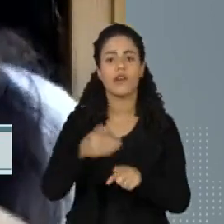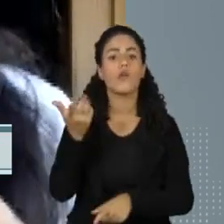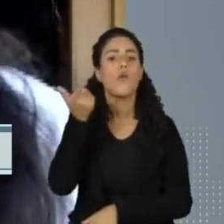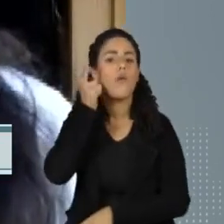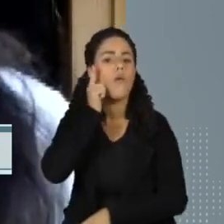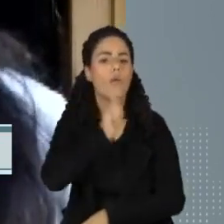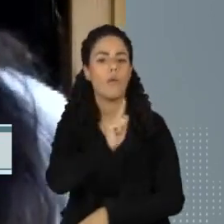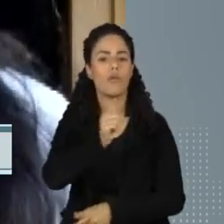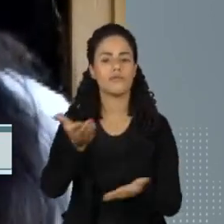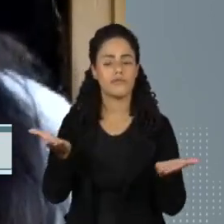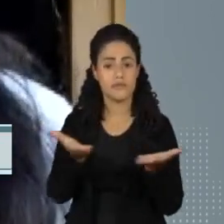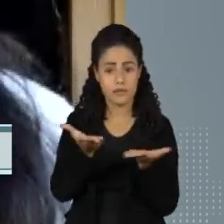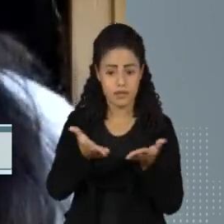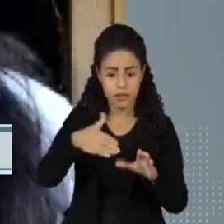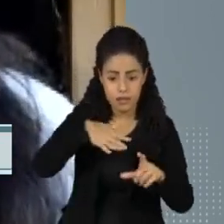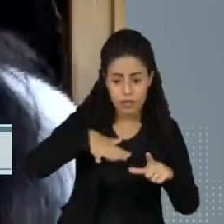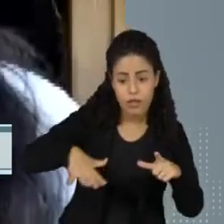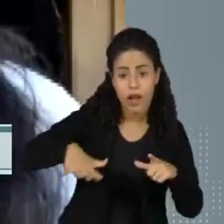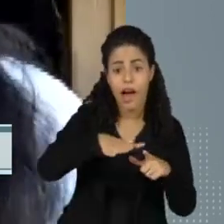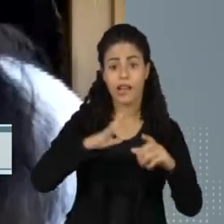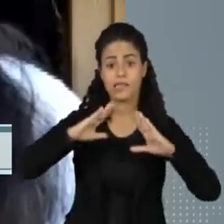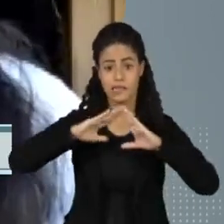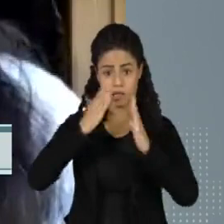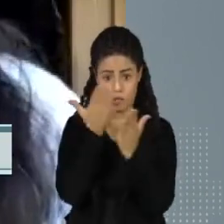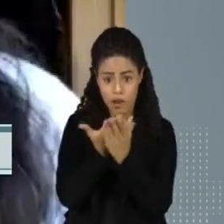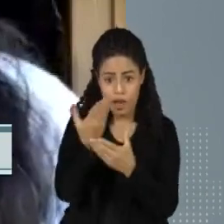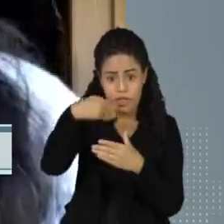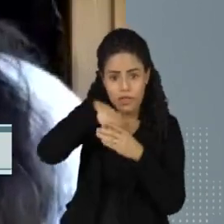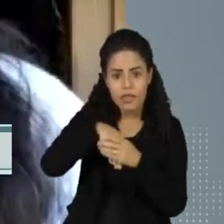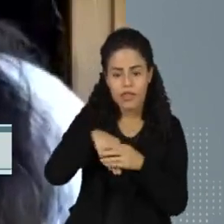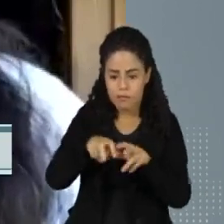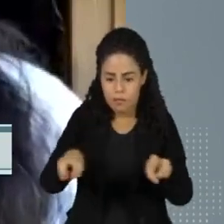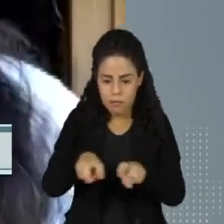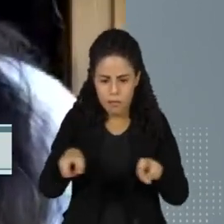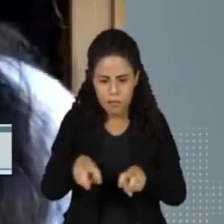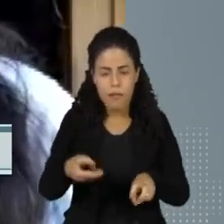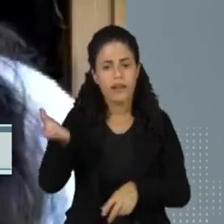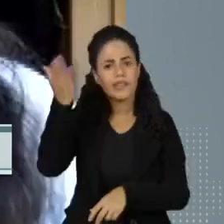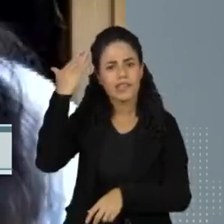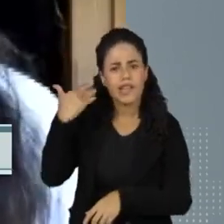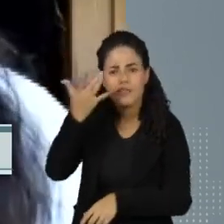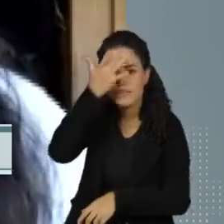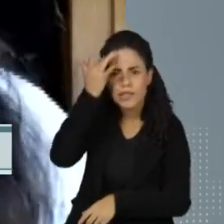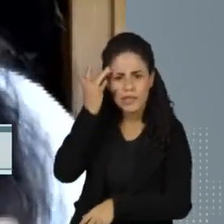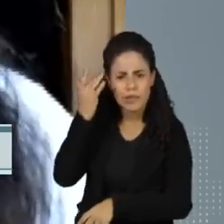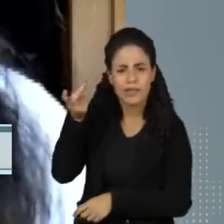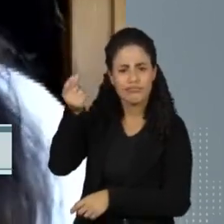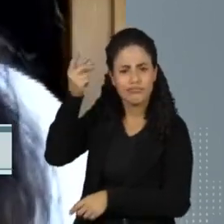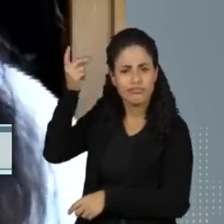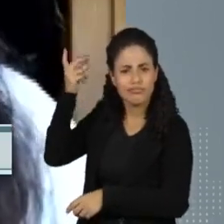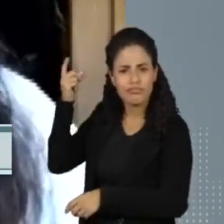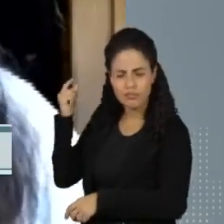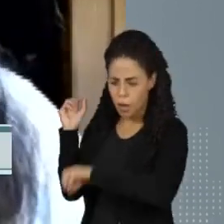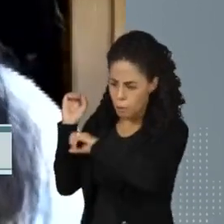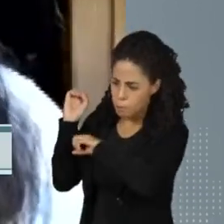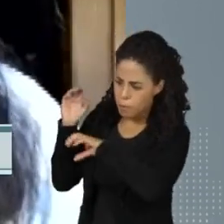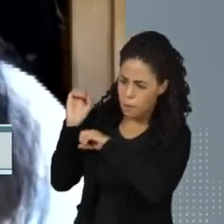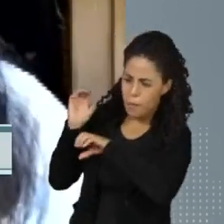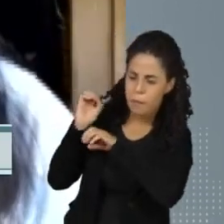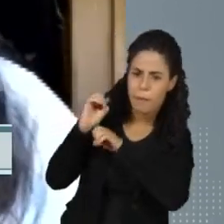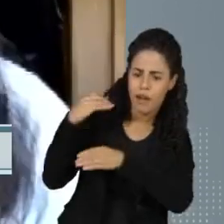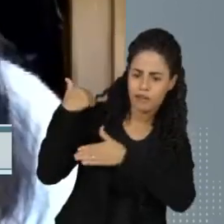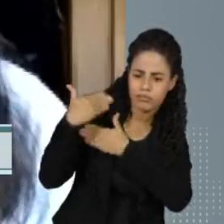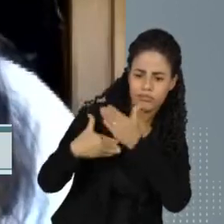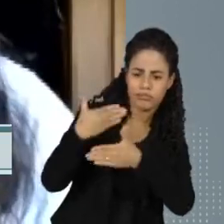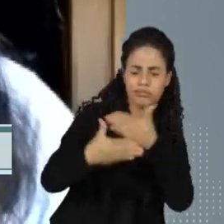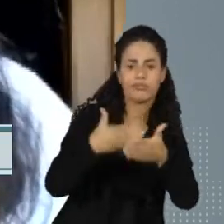de aula, para dentro do espaço da escola, os anciões, né? Porque os anciões que detêm esse conhecimento,